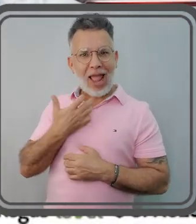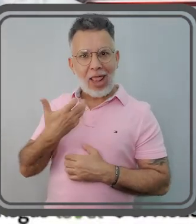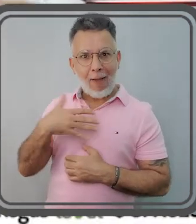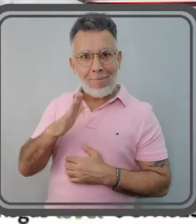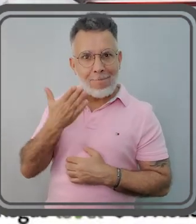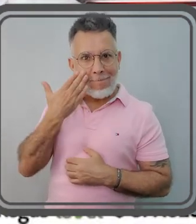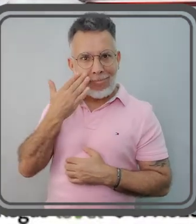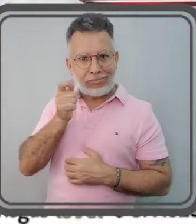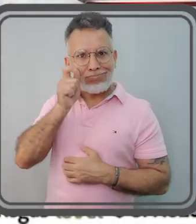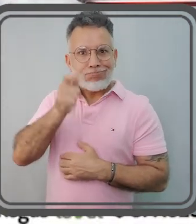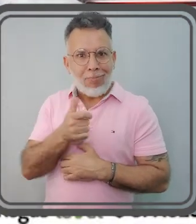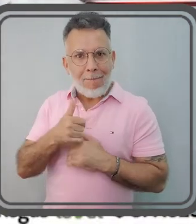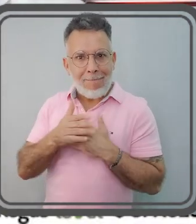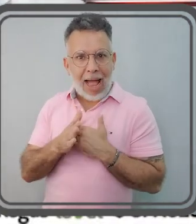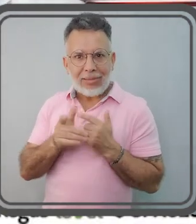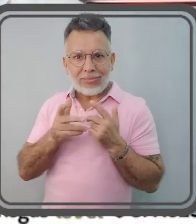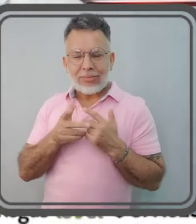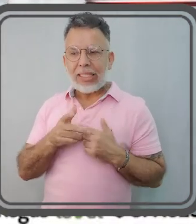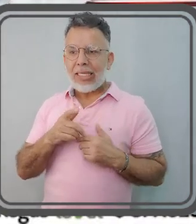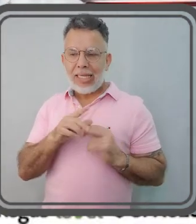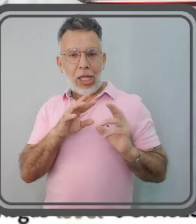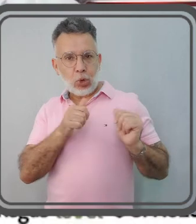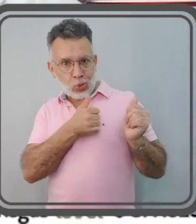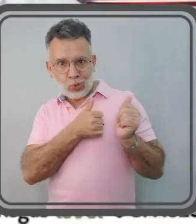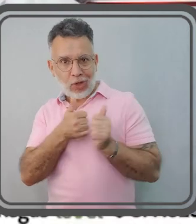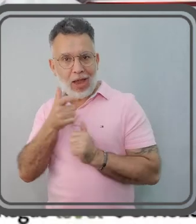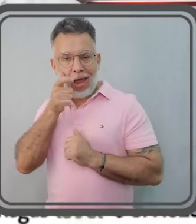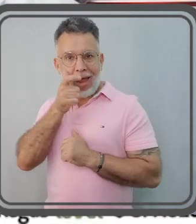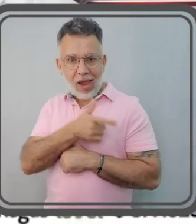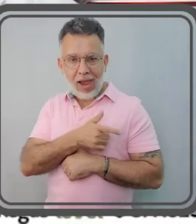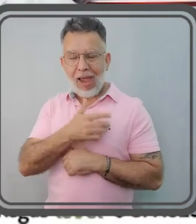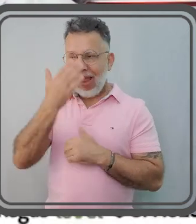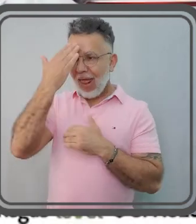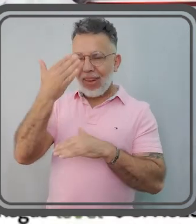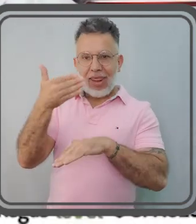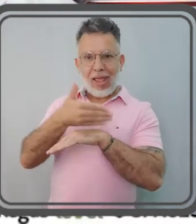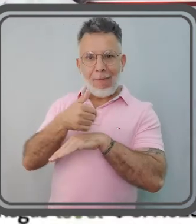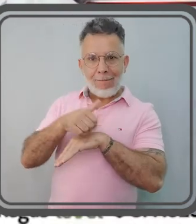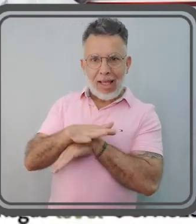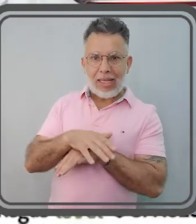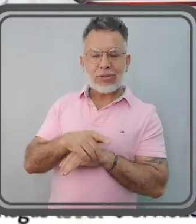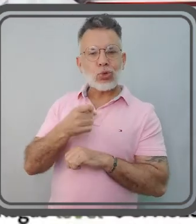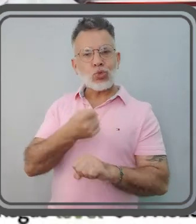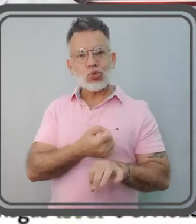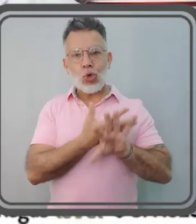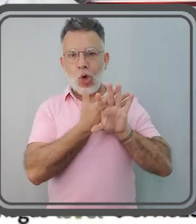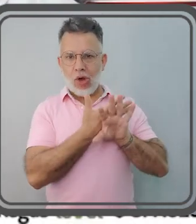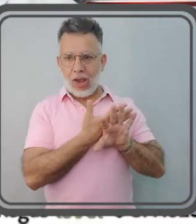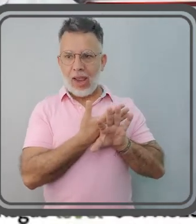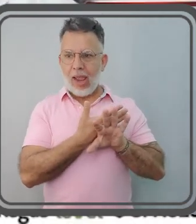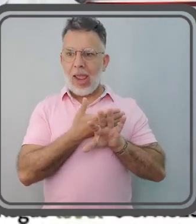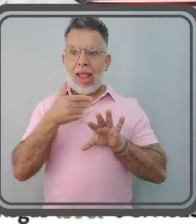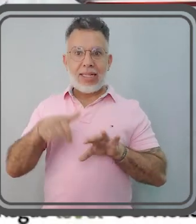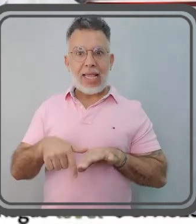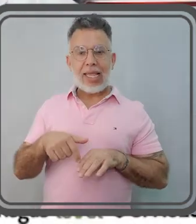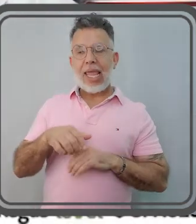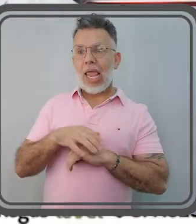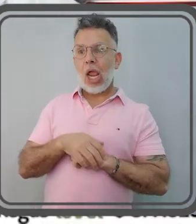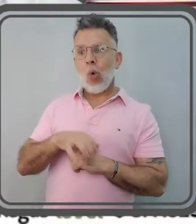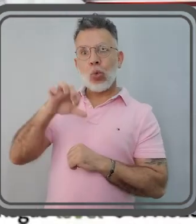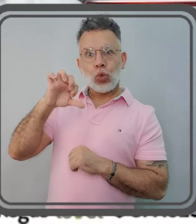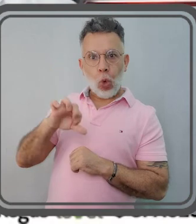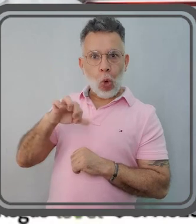audiência de mais um Talks. A gente chegou, esse é o nono, como eu disse no começo dessa live. A gente vai terminar o ano aí, já